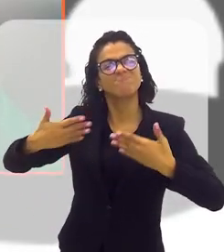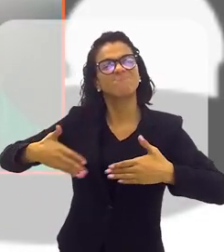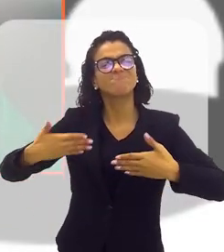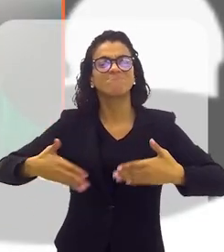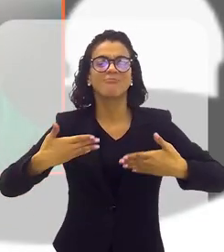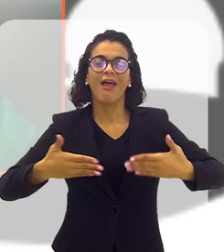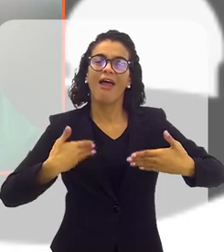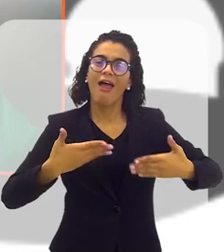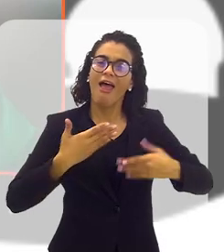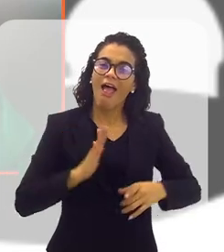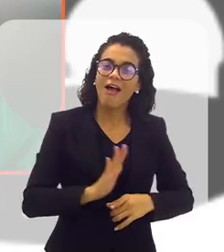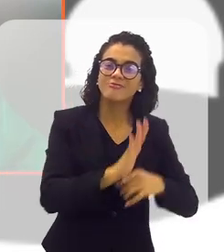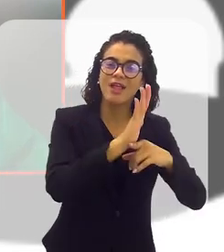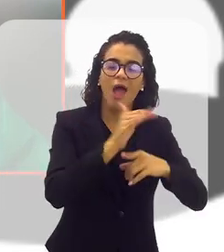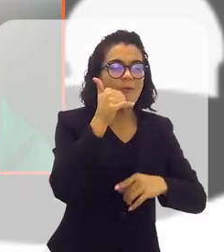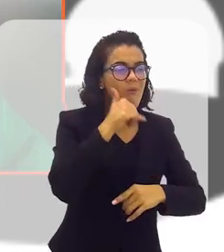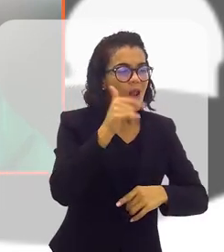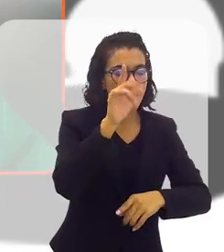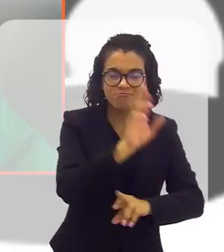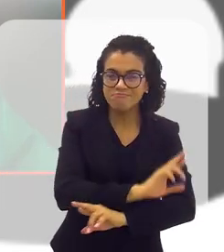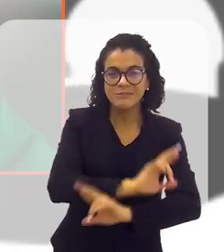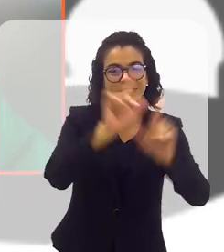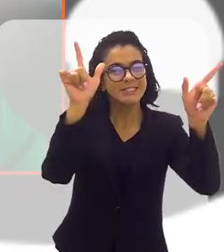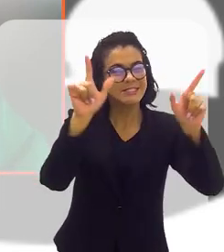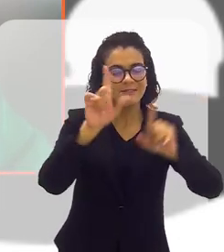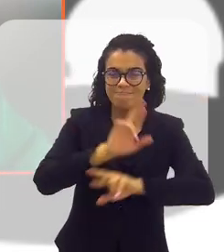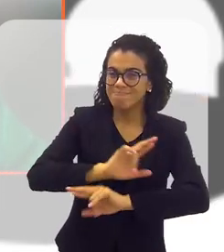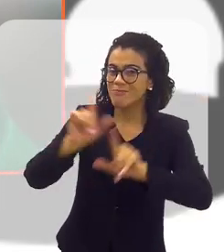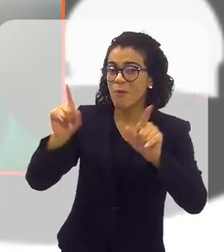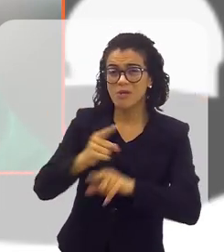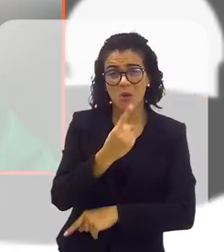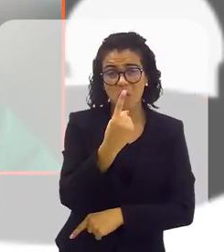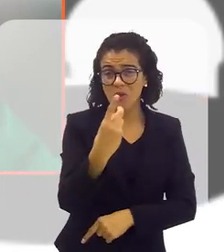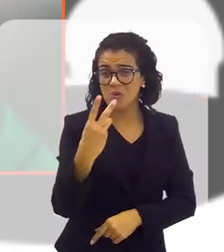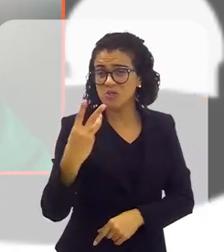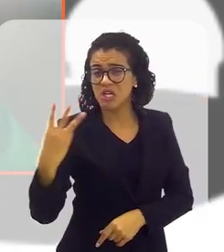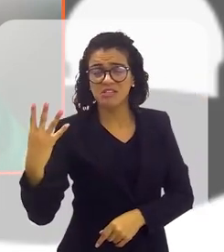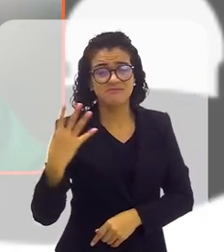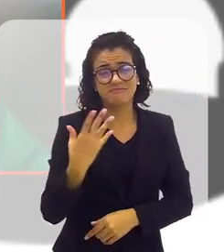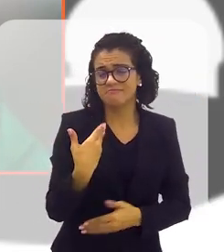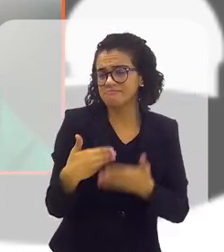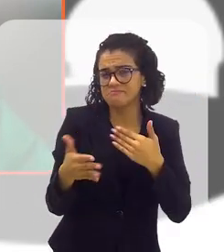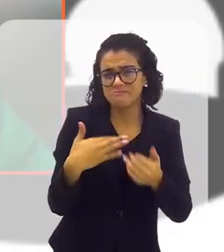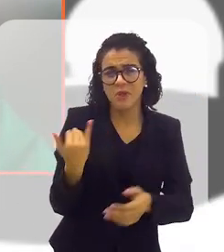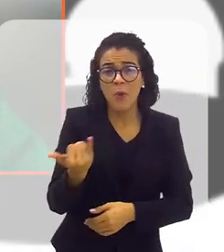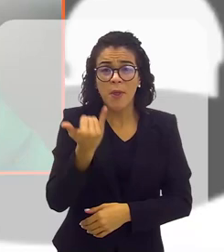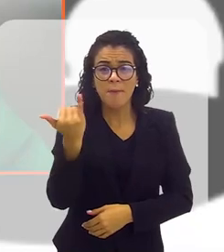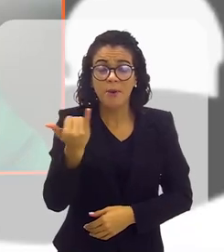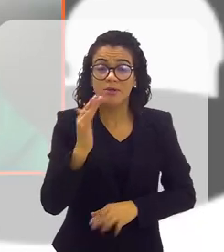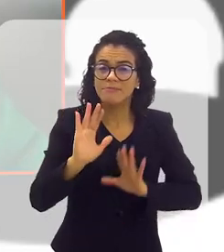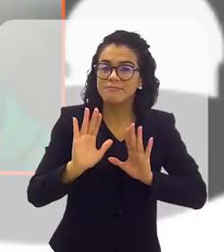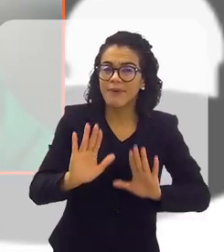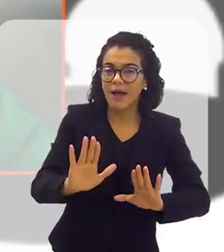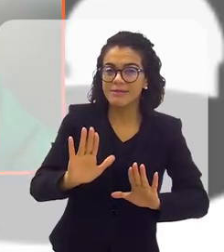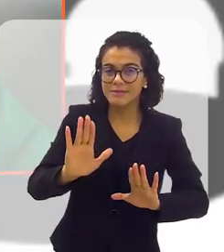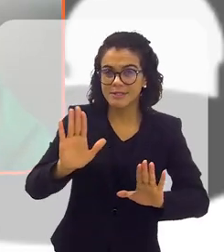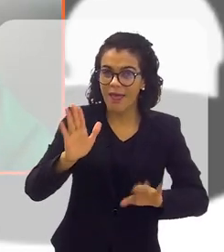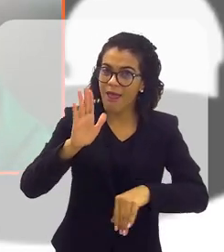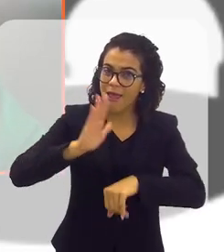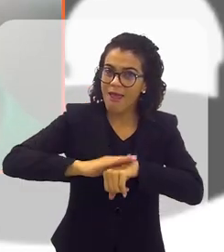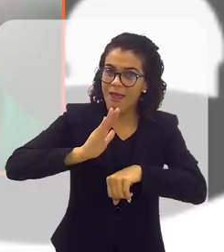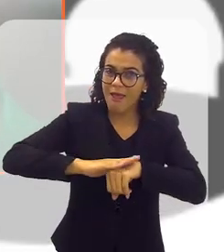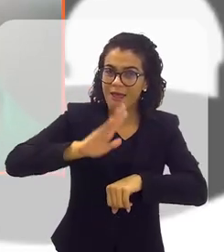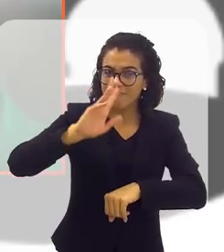É você fazer a diferença realmente na vida de alguém, pode ser uma, duas, três, enfim, não importa. Mas